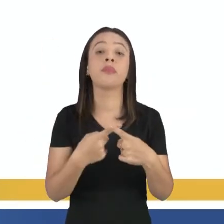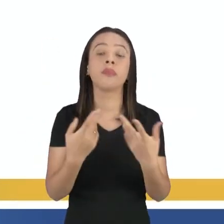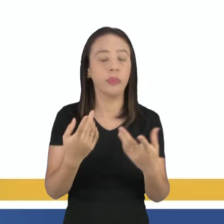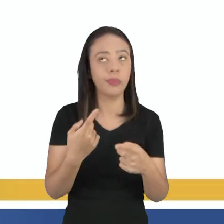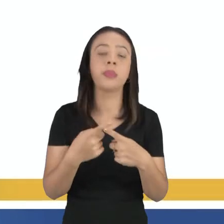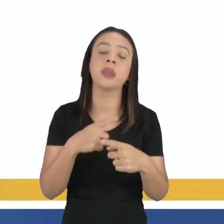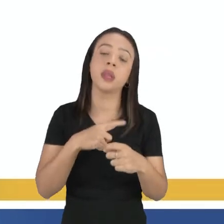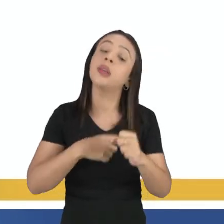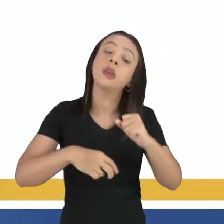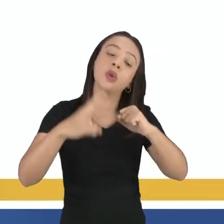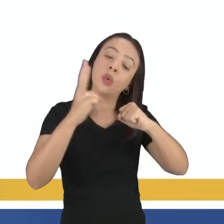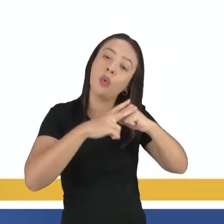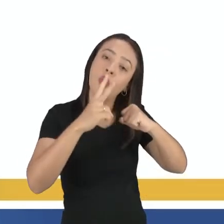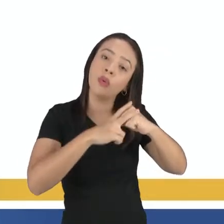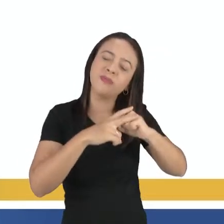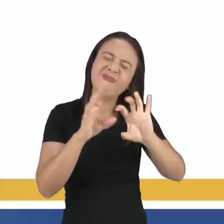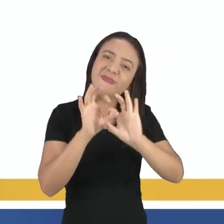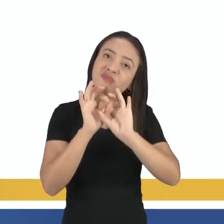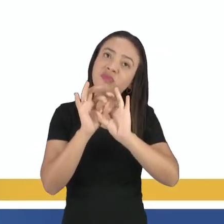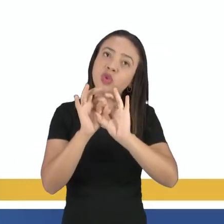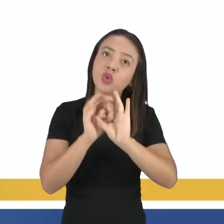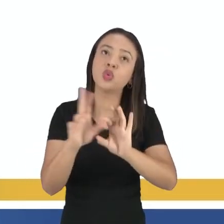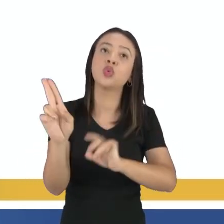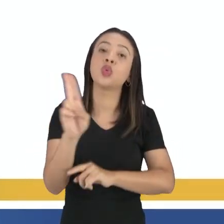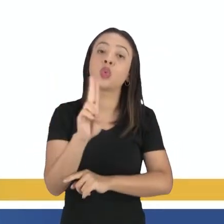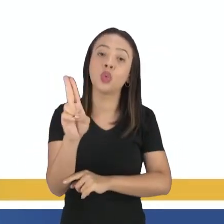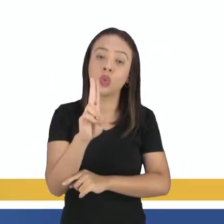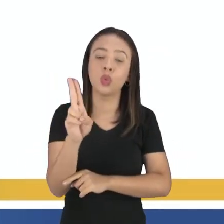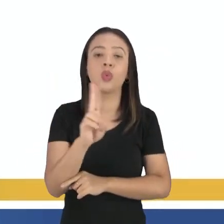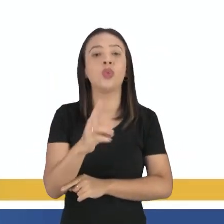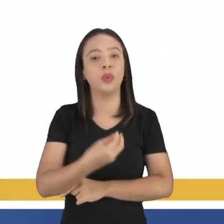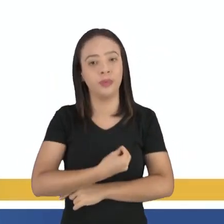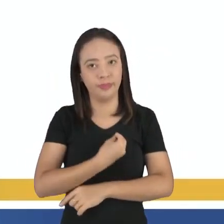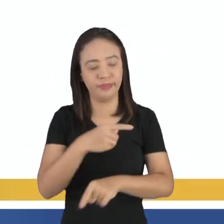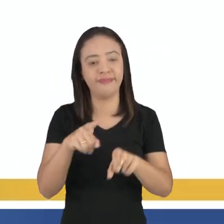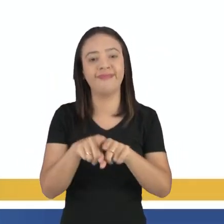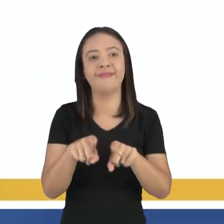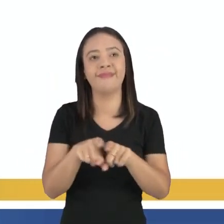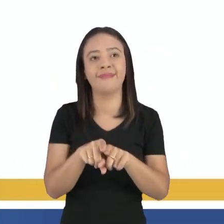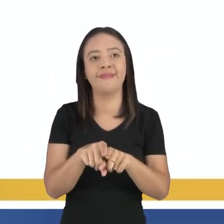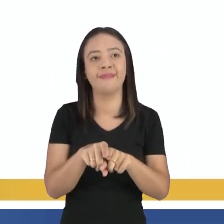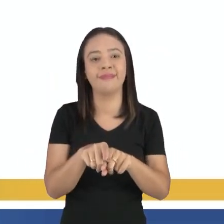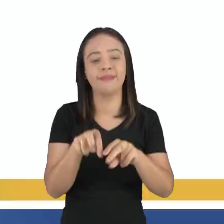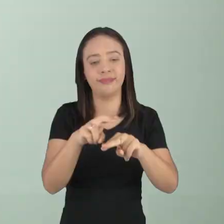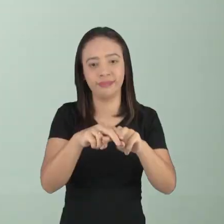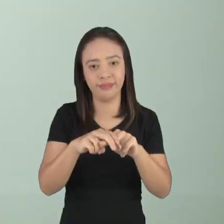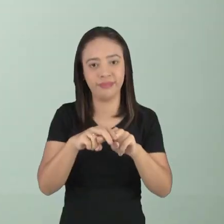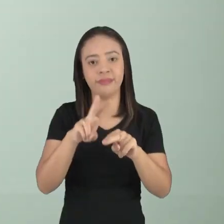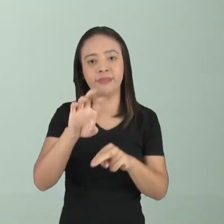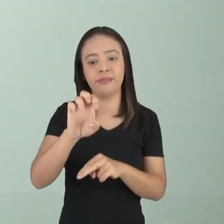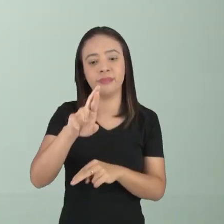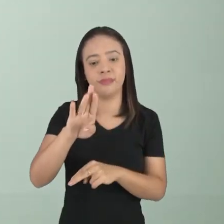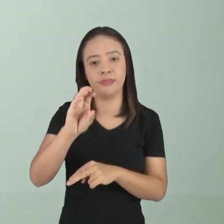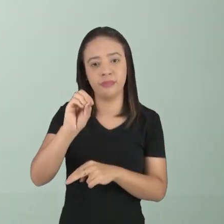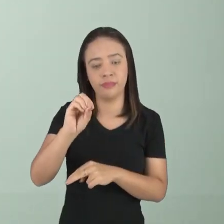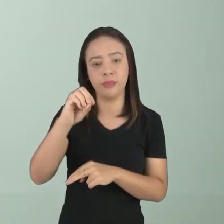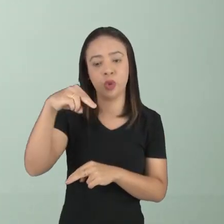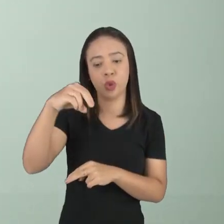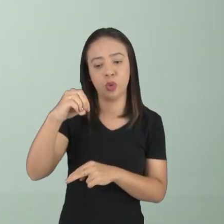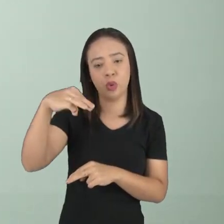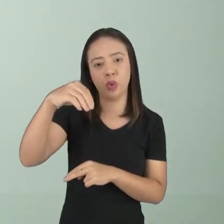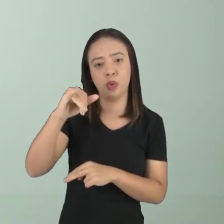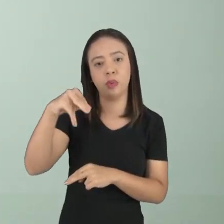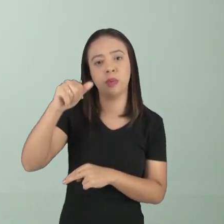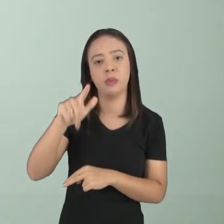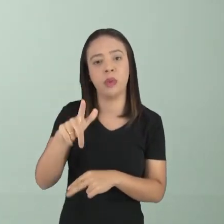verbo junto com o nome ali presente, né? E verbo nominal. Quando eu falo de nome, nós estamos nos referindo